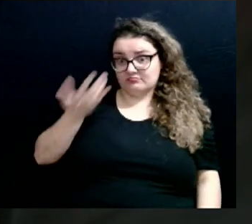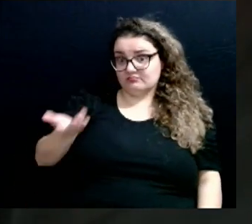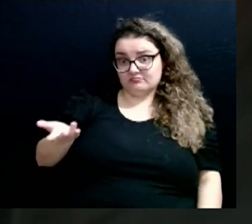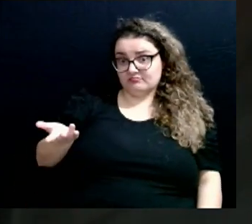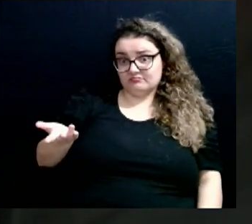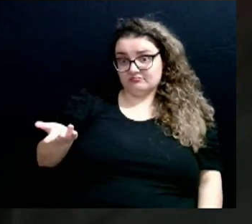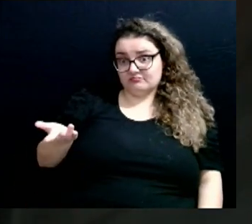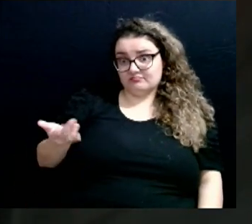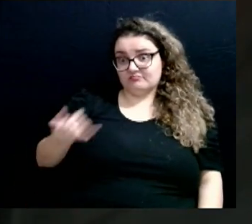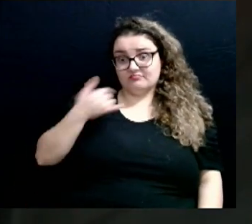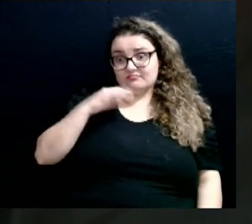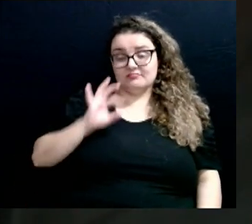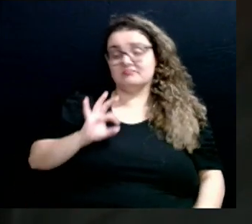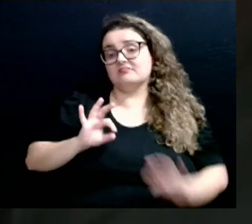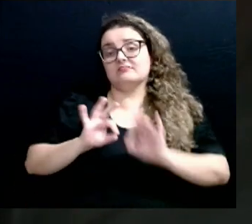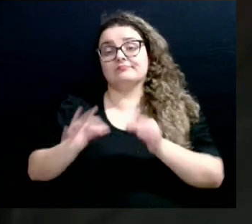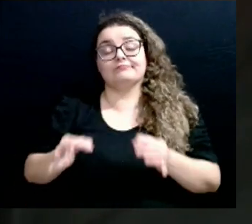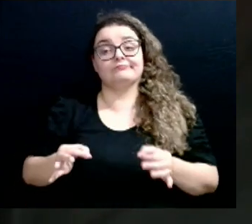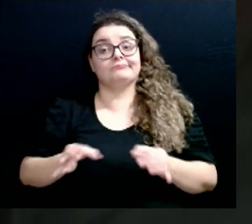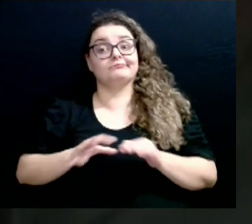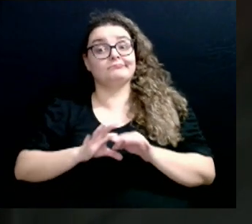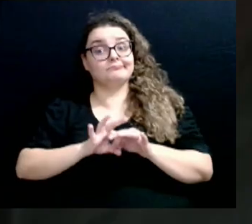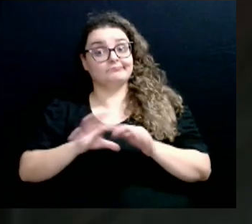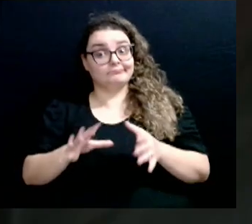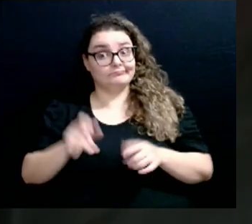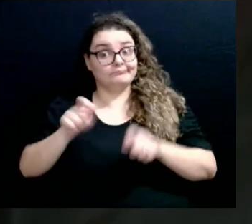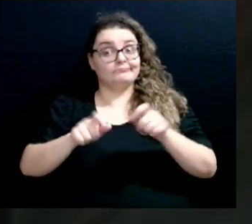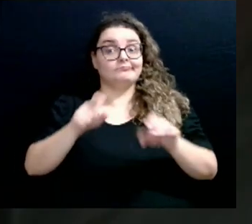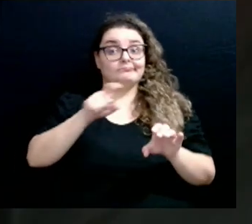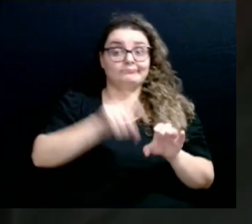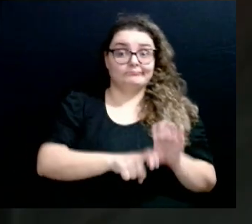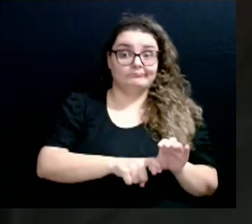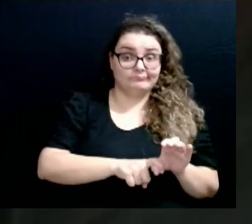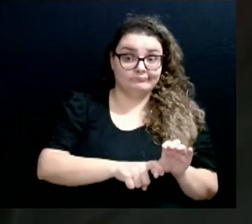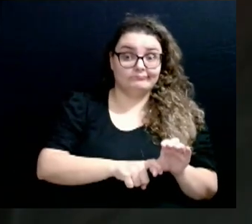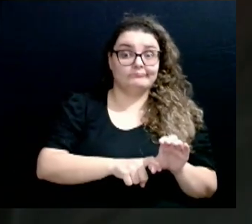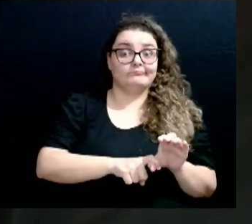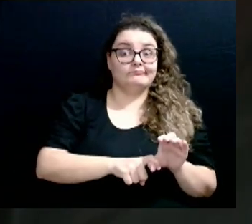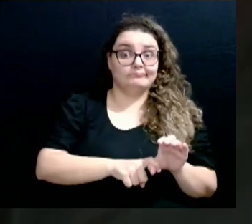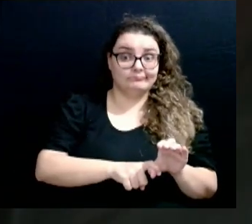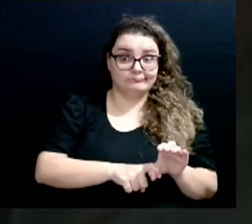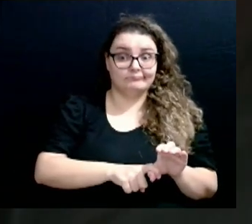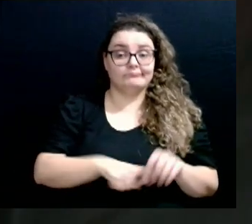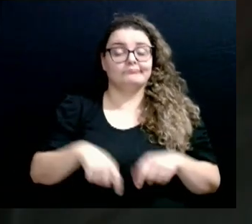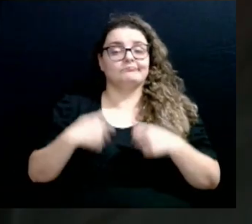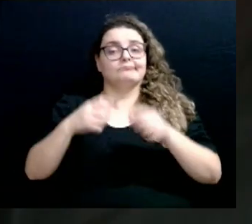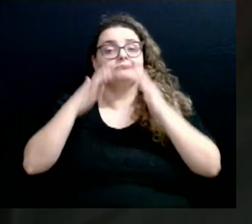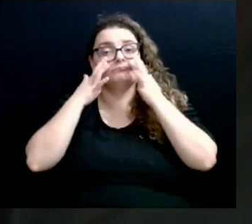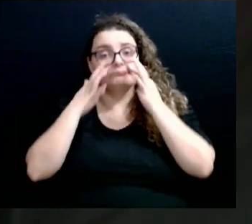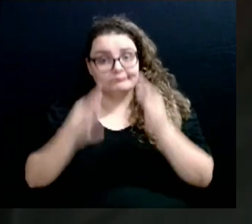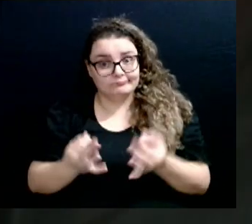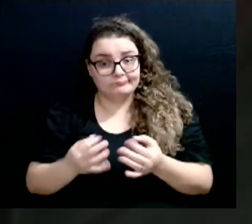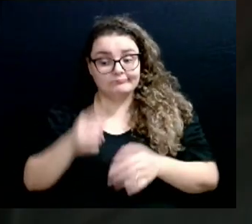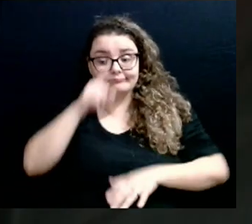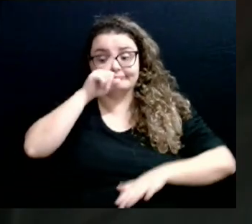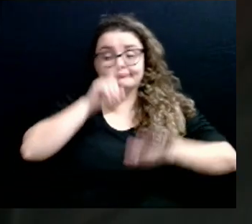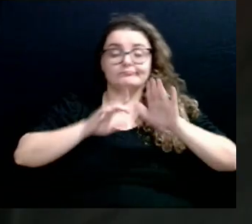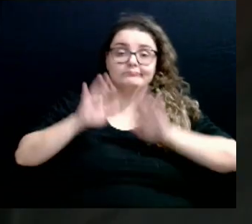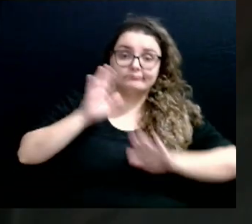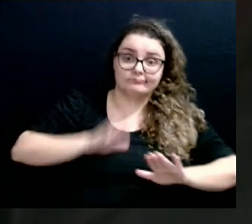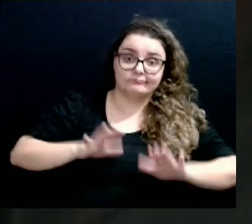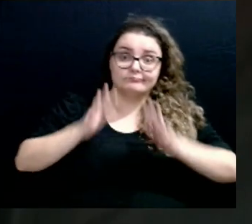e que tá deixando as pessoas dependentes, e a gente precisa se atentar a isso, tomar cuidado, prestar